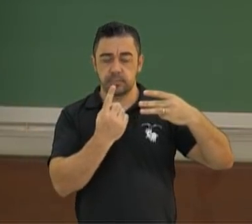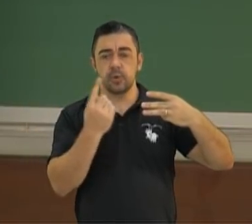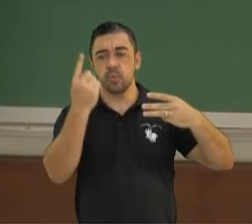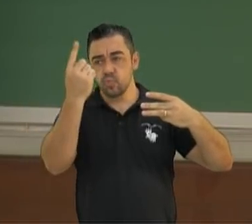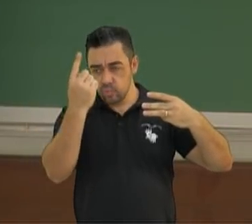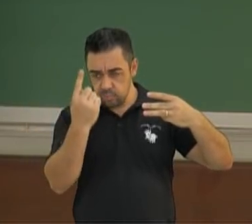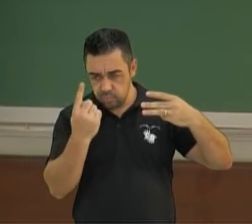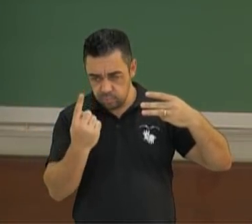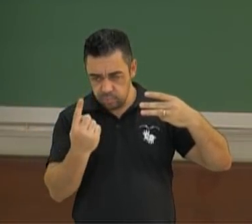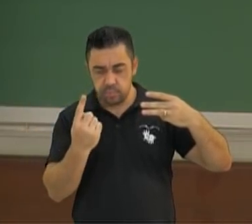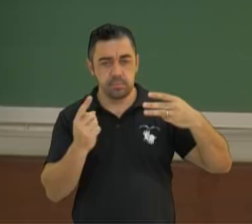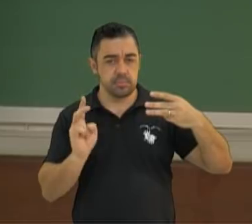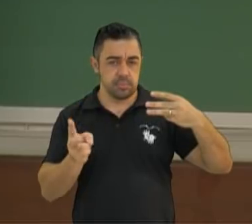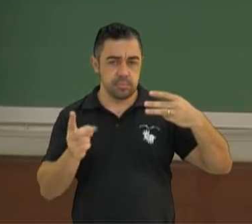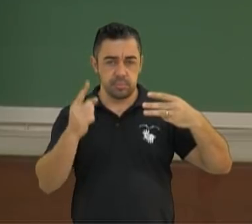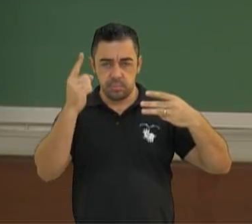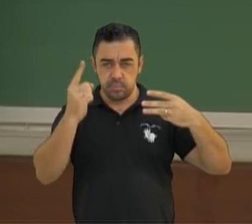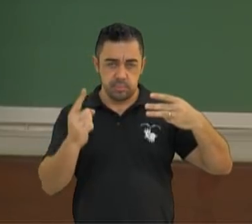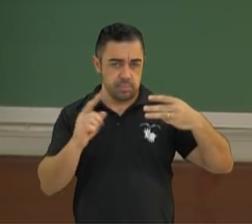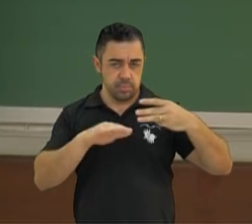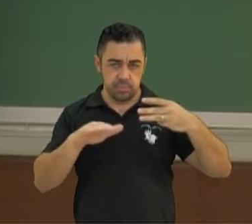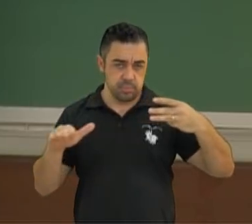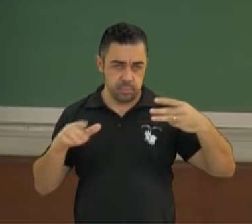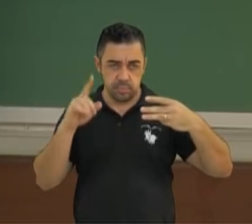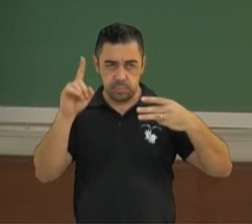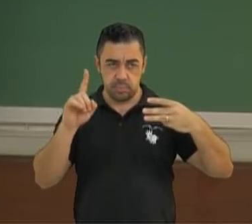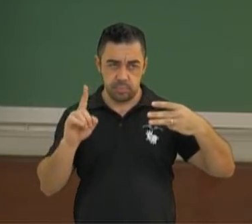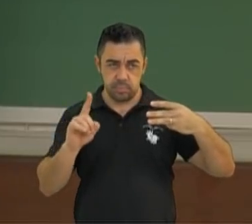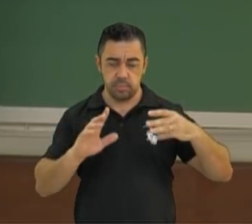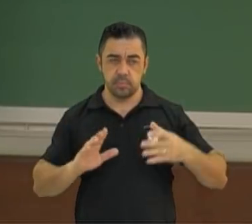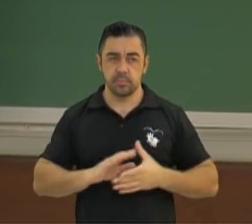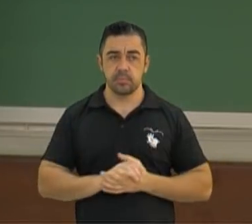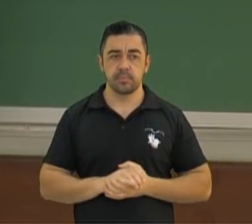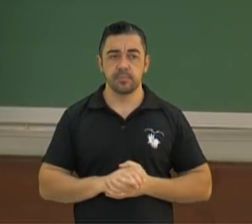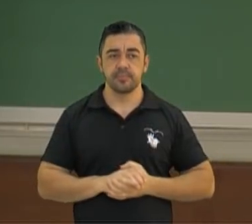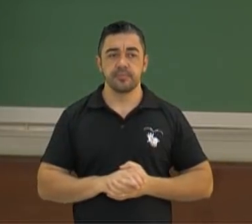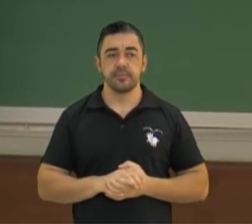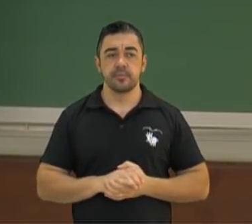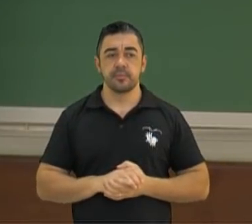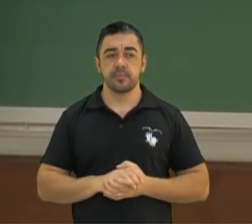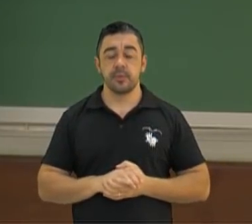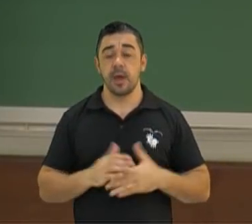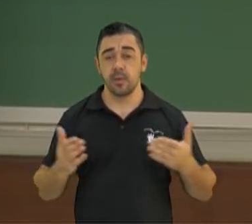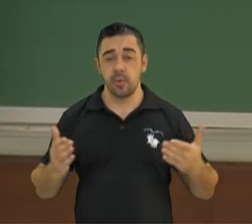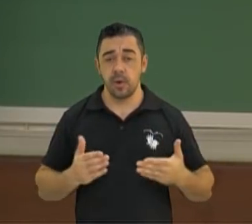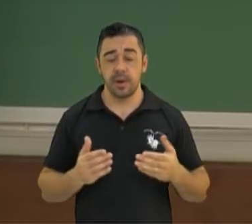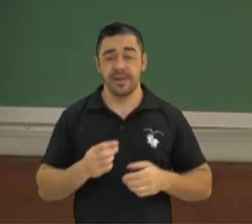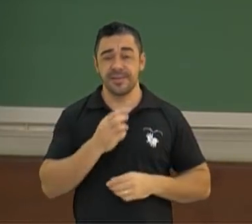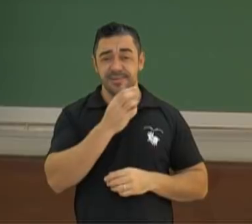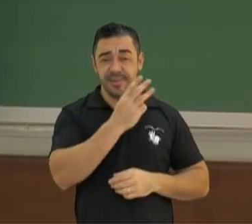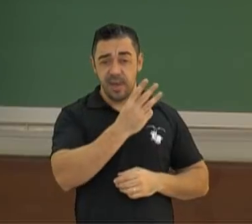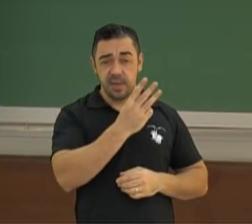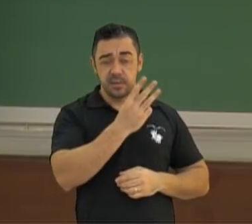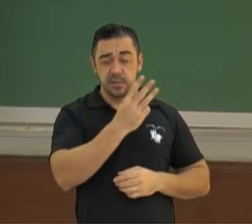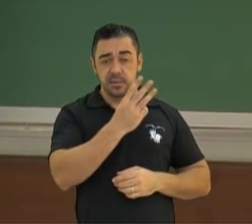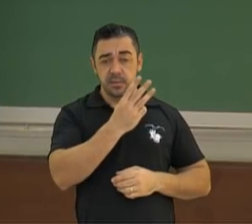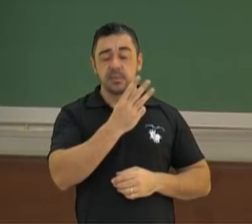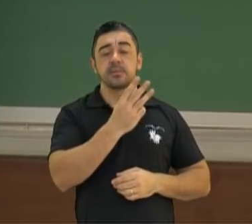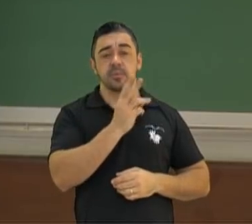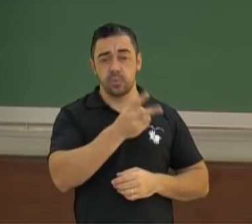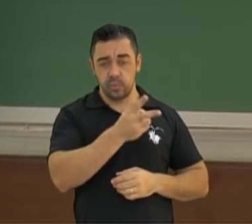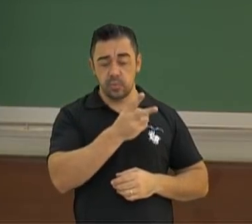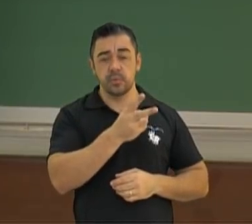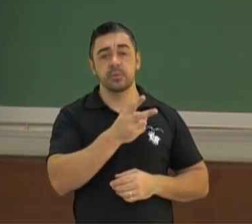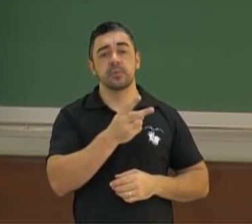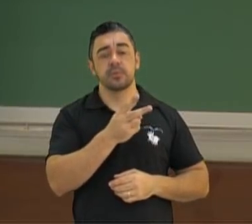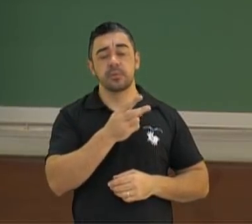dar 1. E o 1, ele já está na sua forma reduzida, vai permanecer 1. Sobrou só o 3 ainda para dividir,